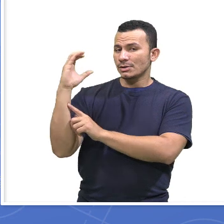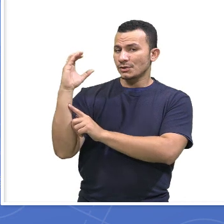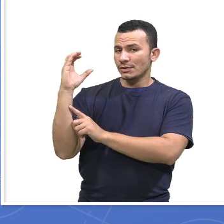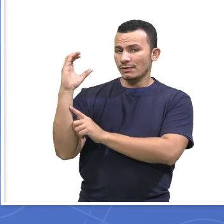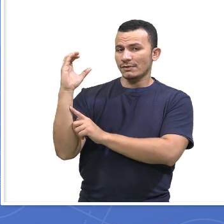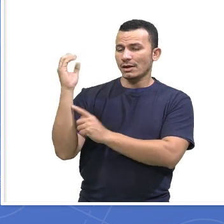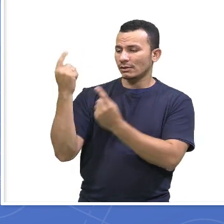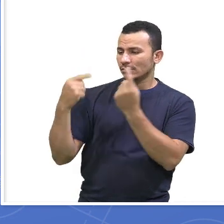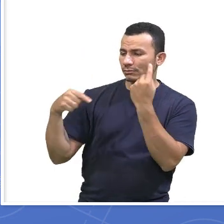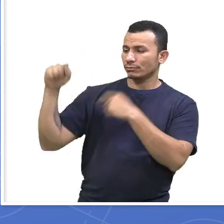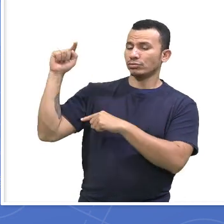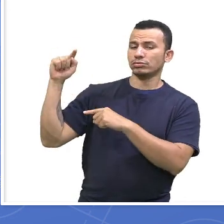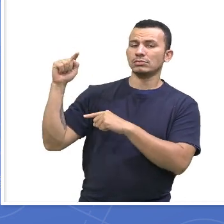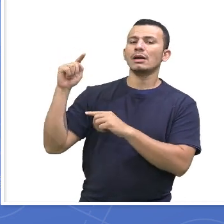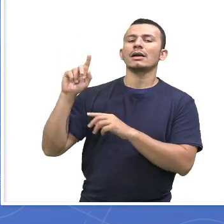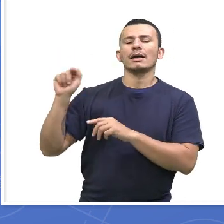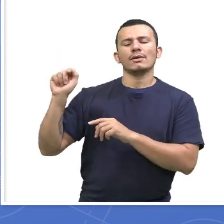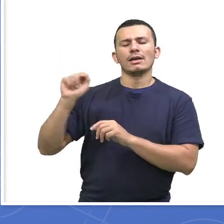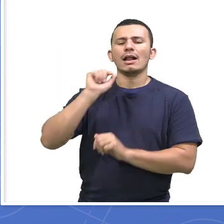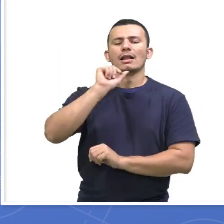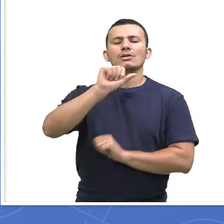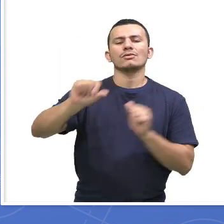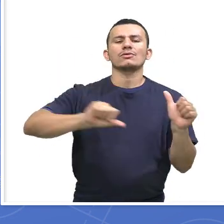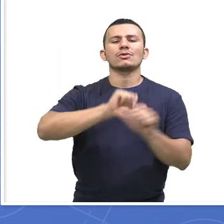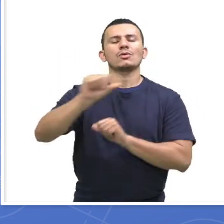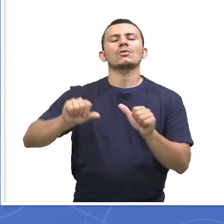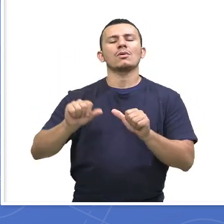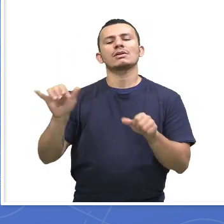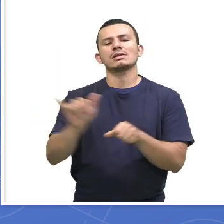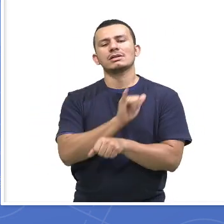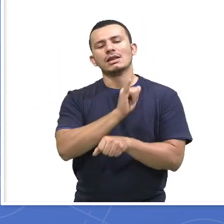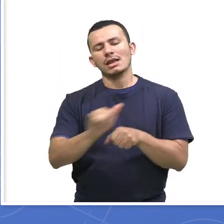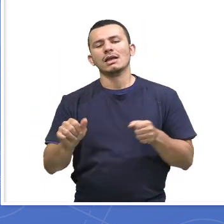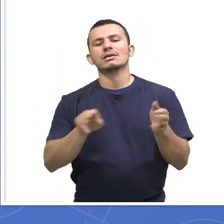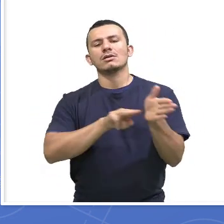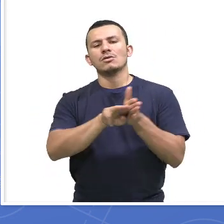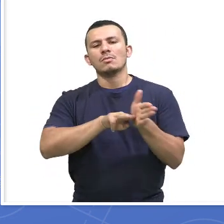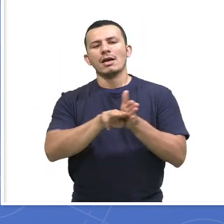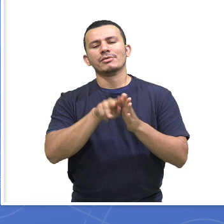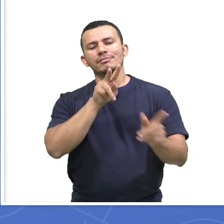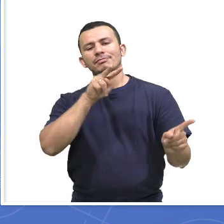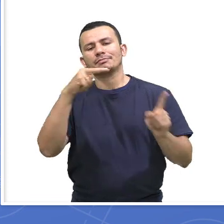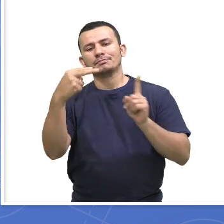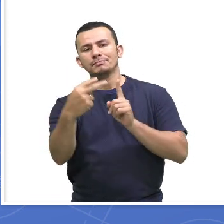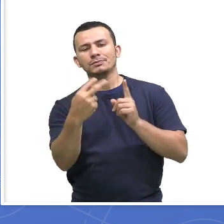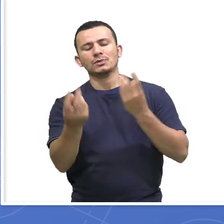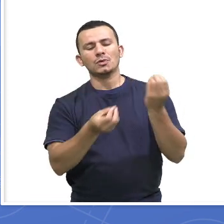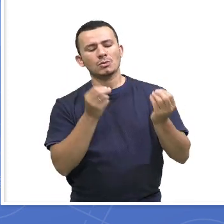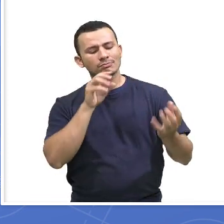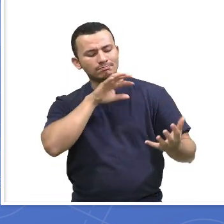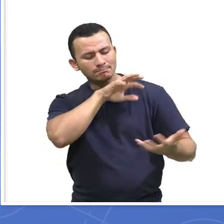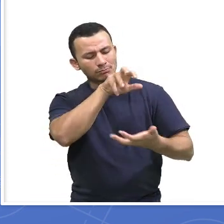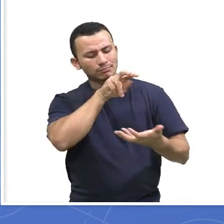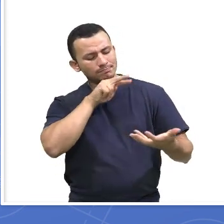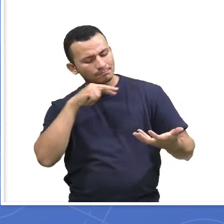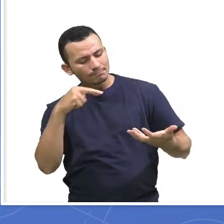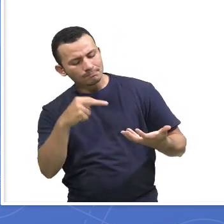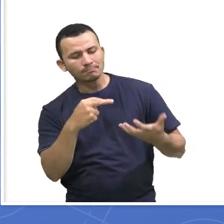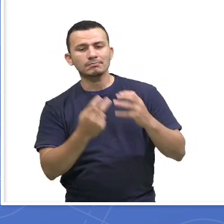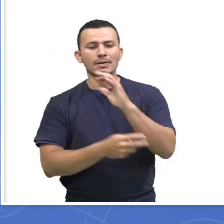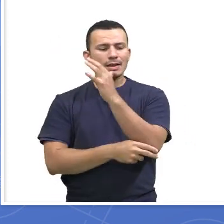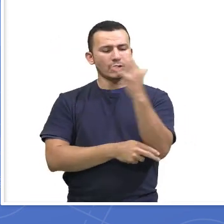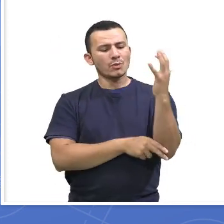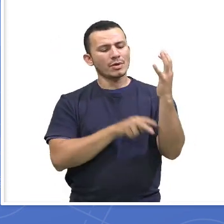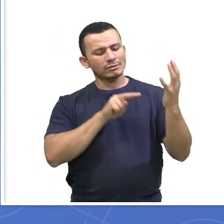aqui que a ciência mudou, o método mudou, a maneira de olhar para o mundo mudou, para a natureza